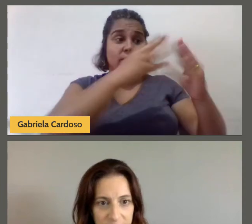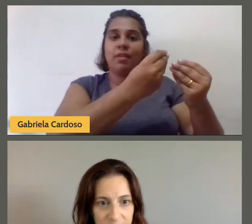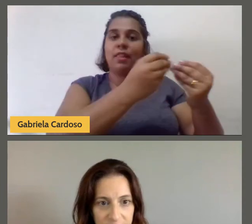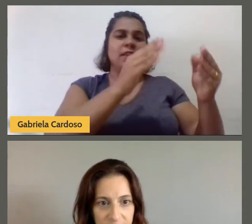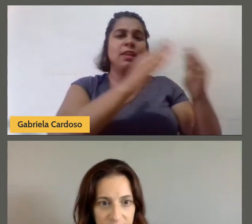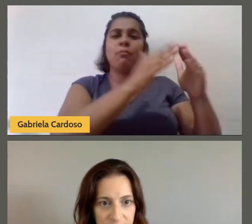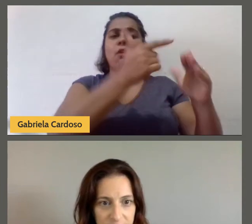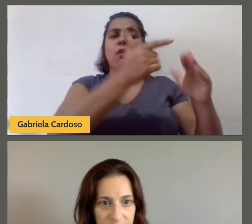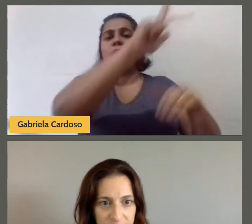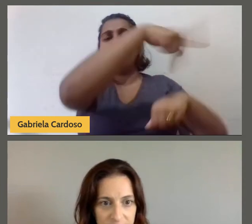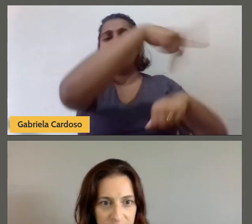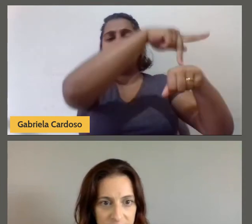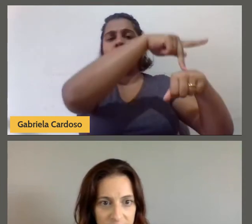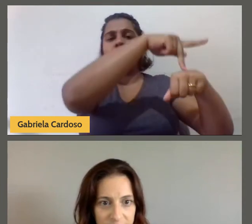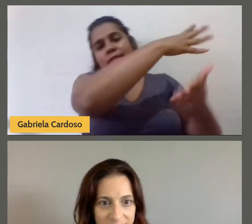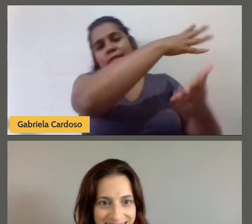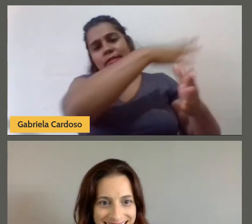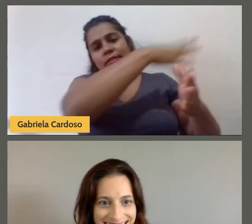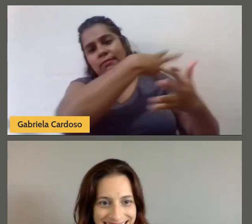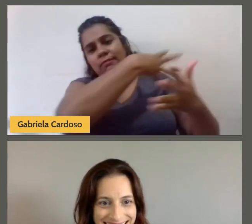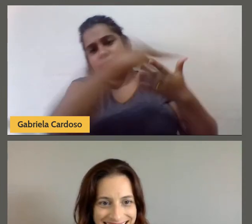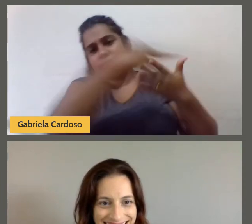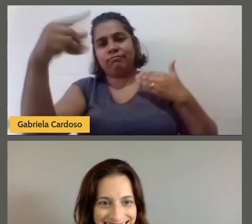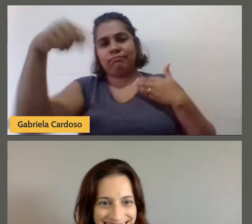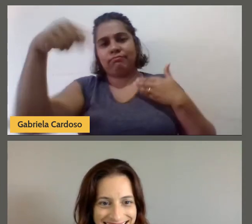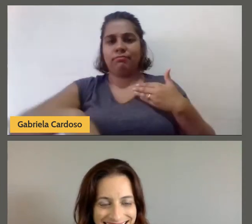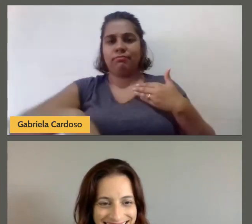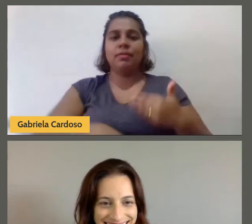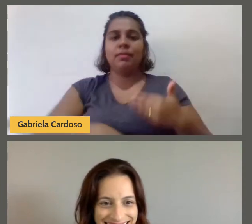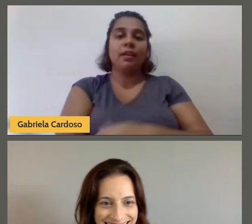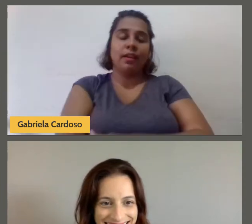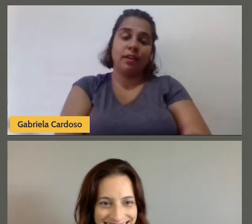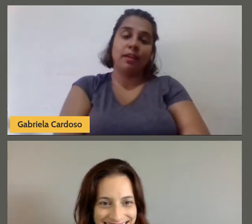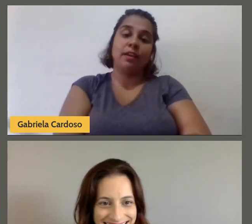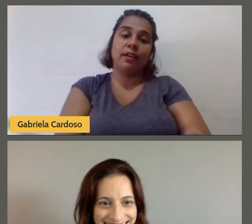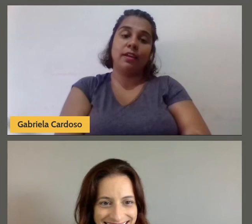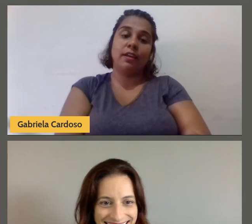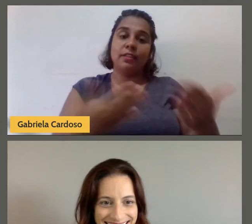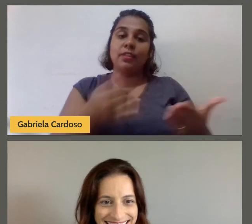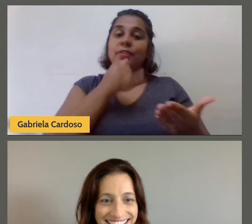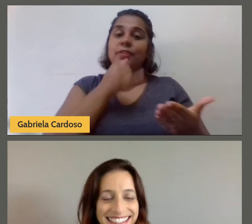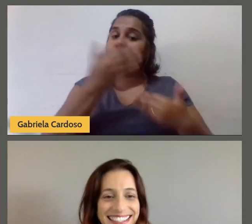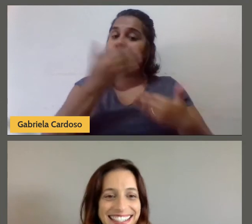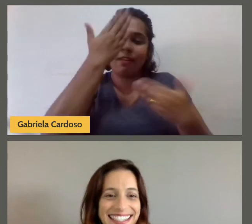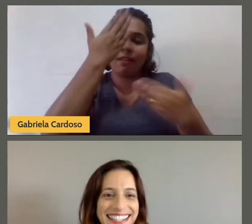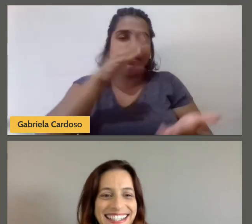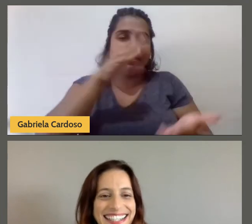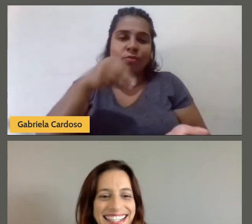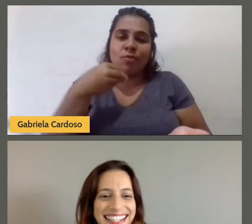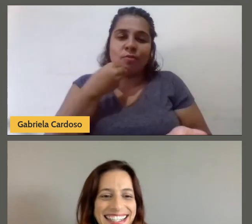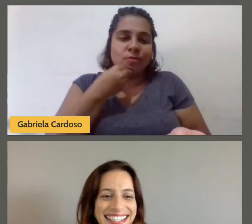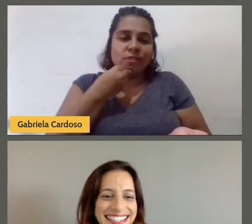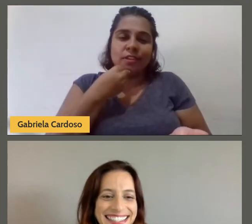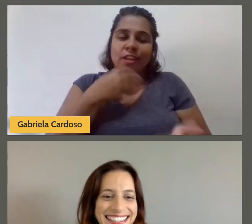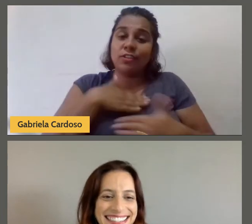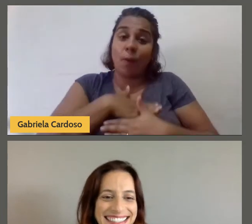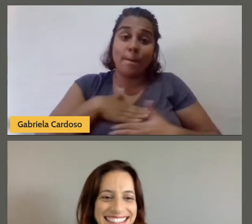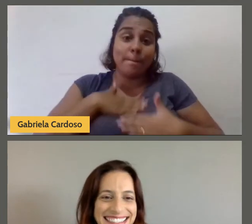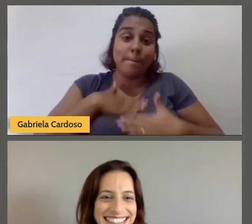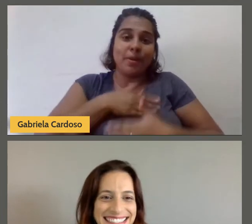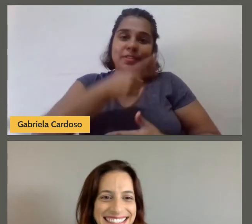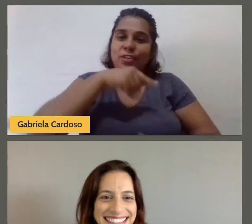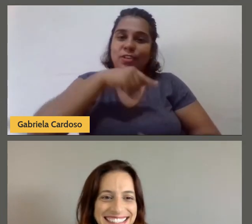mundo. Se engajem, conectem, acompanhem a gente, e super obrigada pela oportunidade, um prazer trocar aqui com vocês,